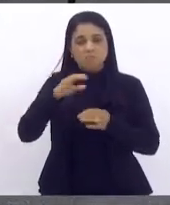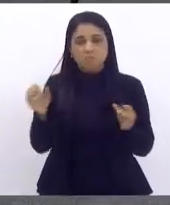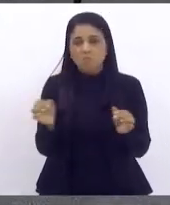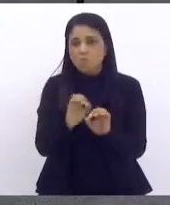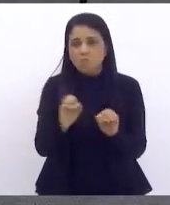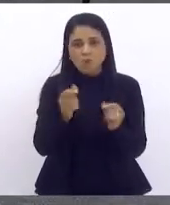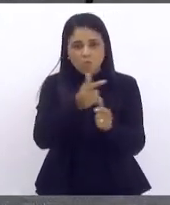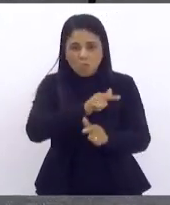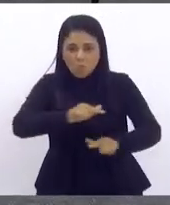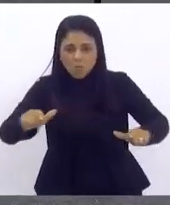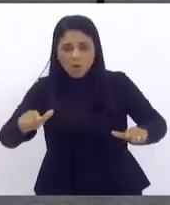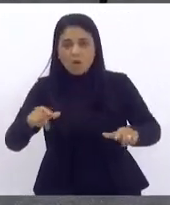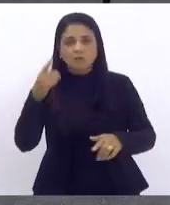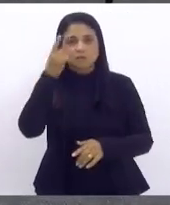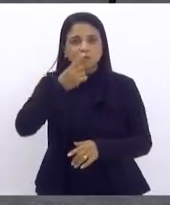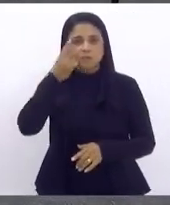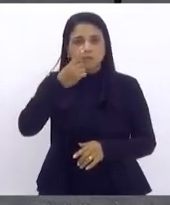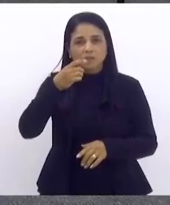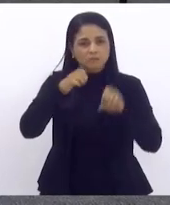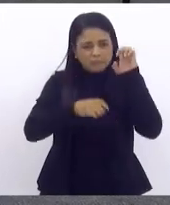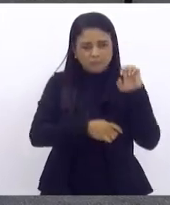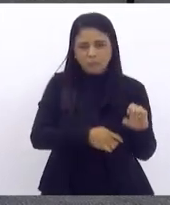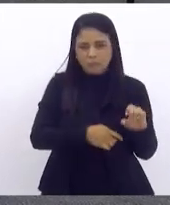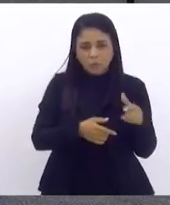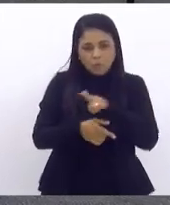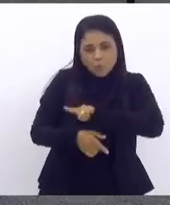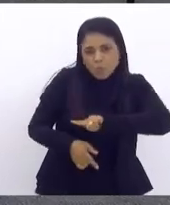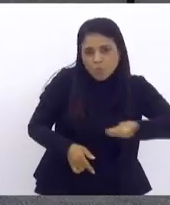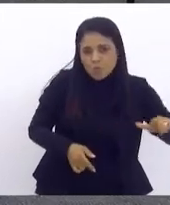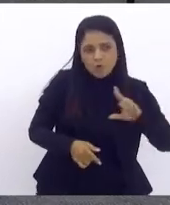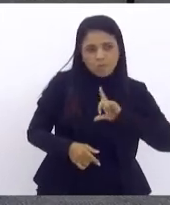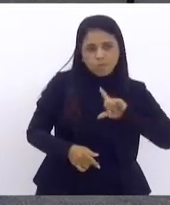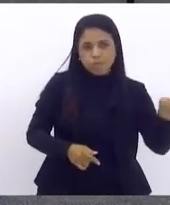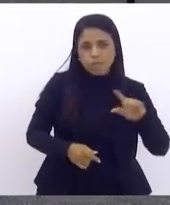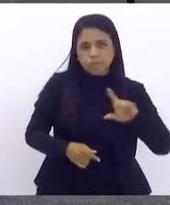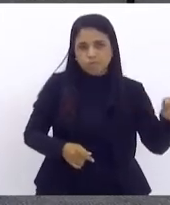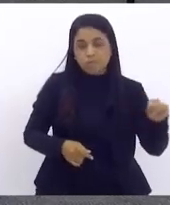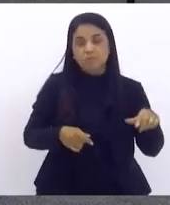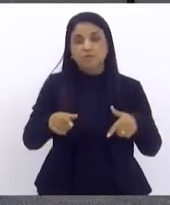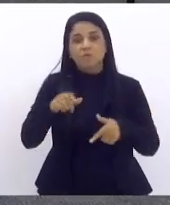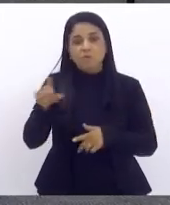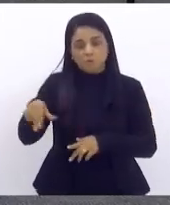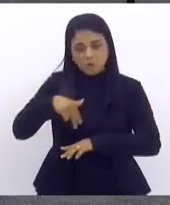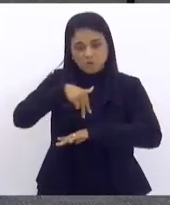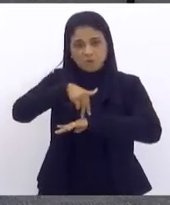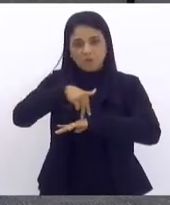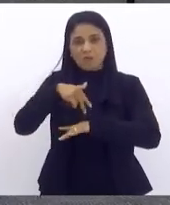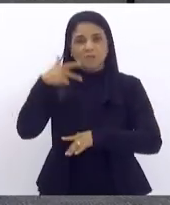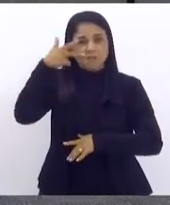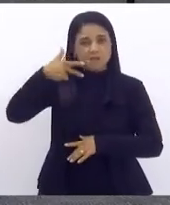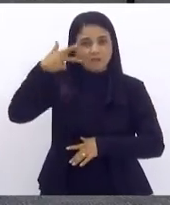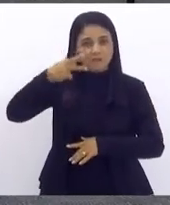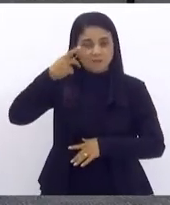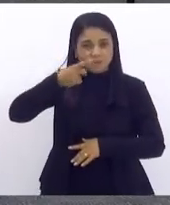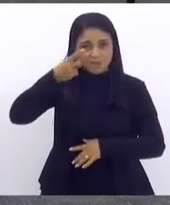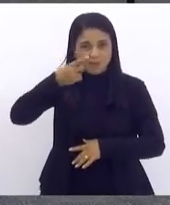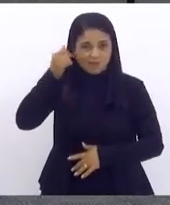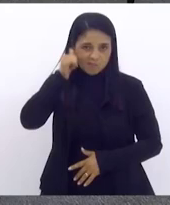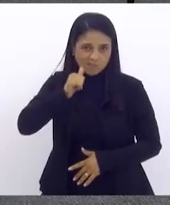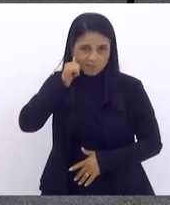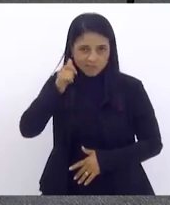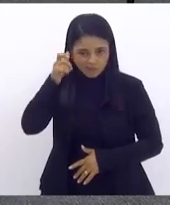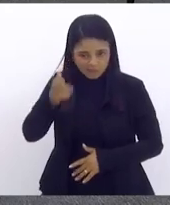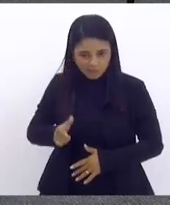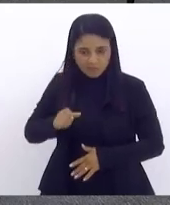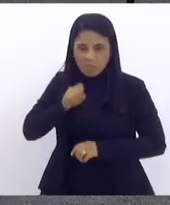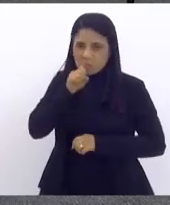deputados da esquerda, tinha uma deputada que estava aqui, vociferou, vomitou uma série de bobagens, como sempre, mas para tratar de uma